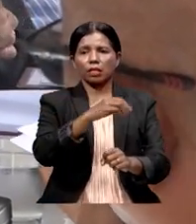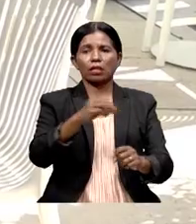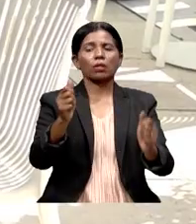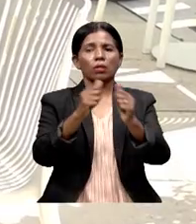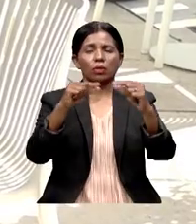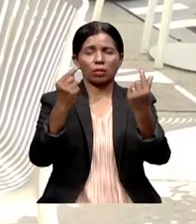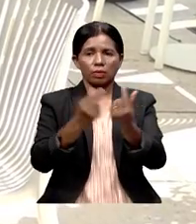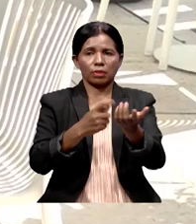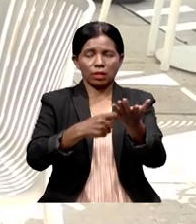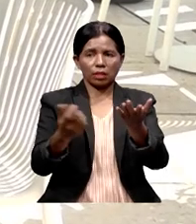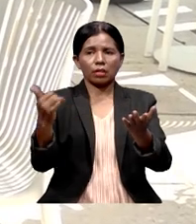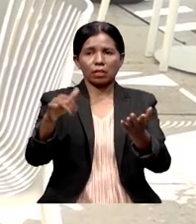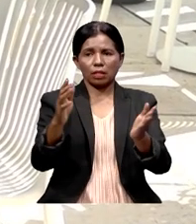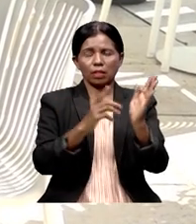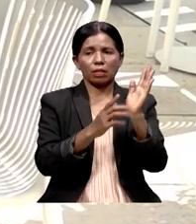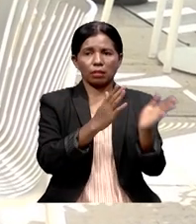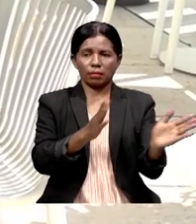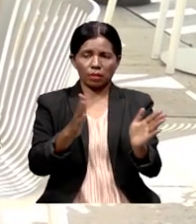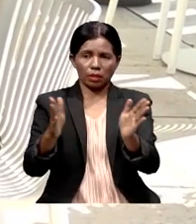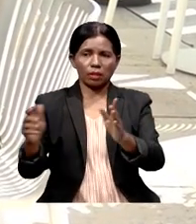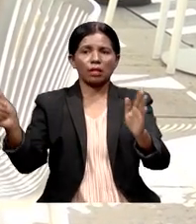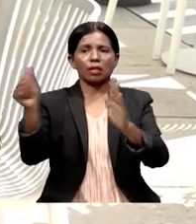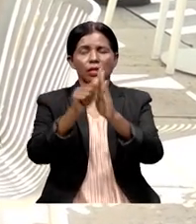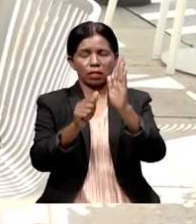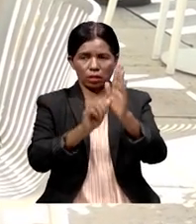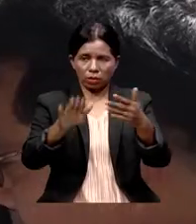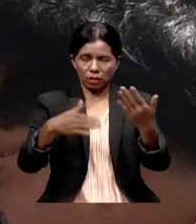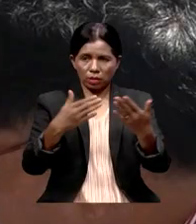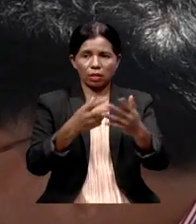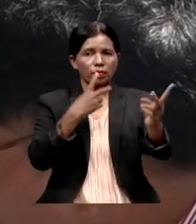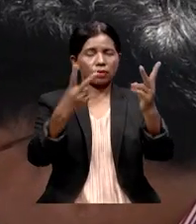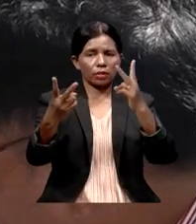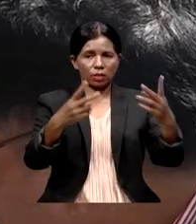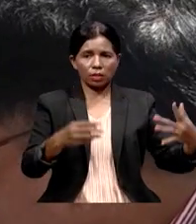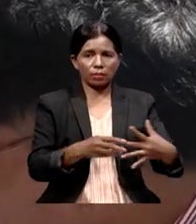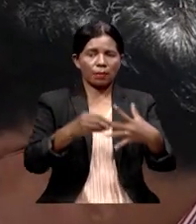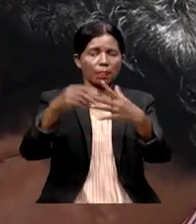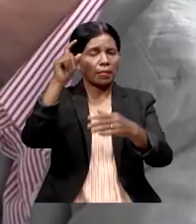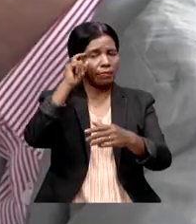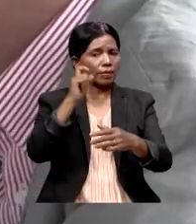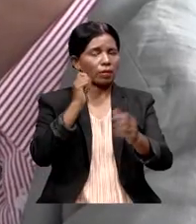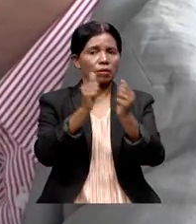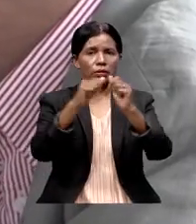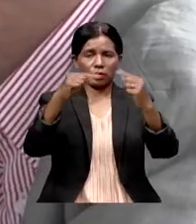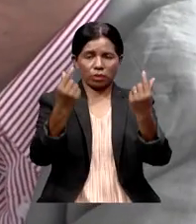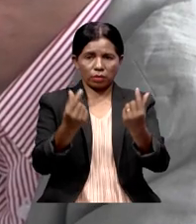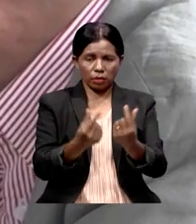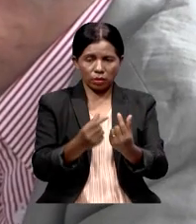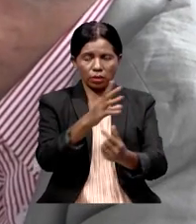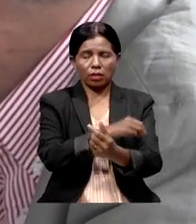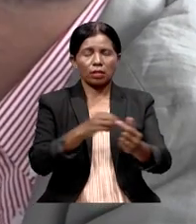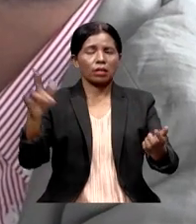equipa técnico CIRA, onde atualiza a preparação no Azenda CIRA durante a visita oficial. Xanana Guzmão, onde a delegação se estadia